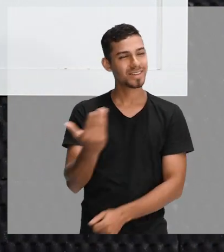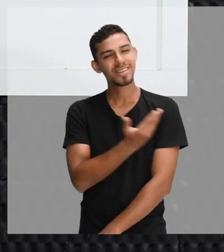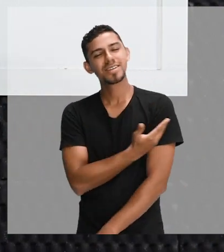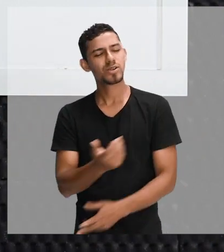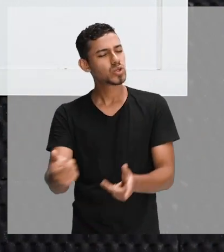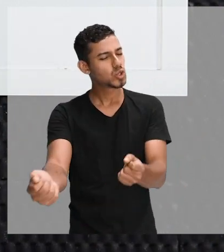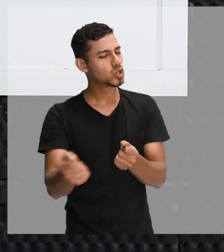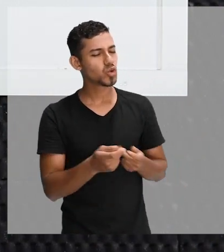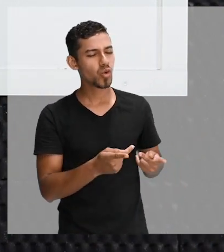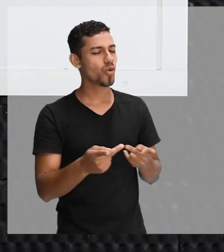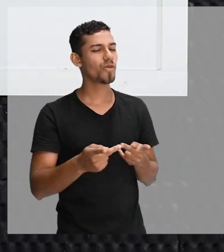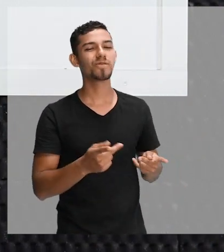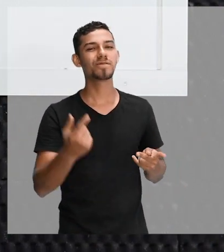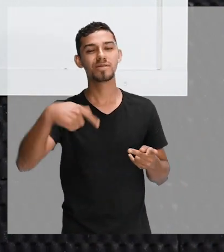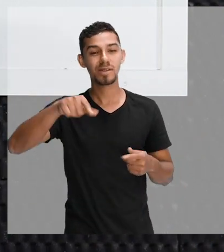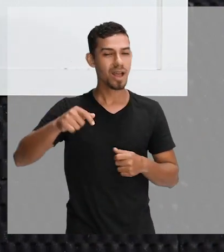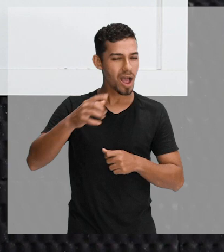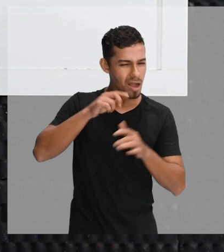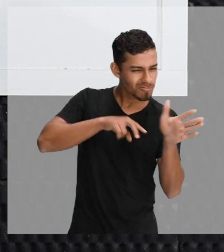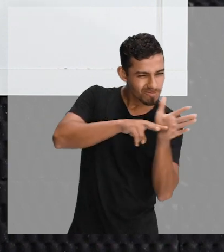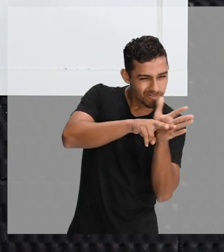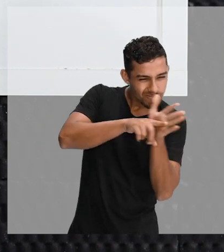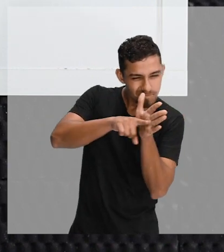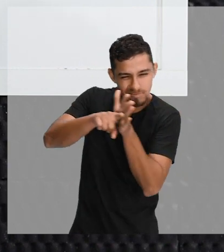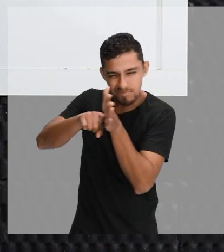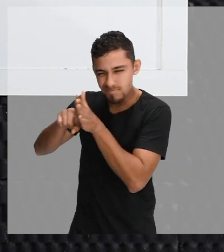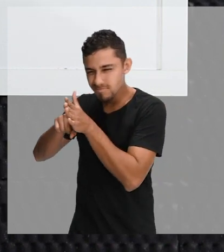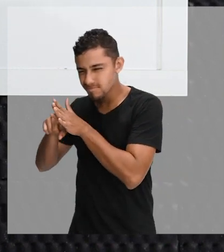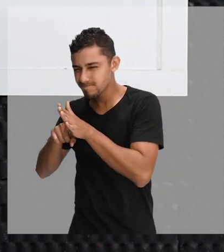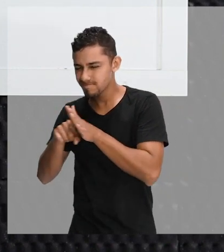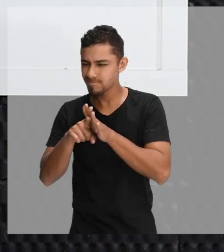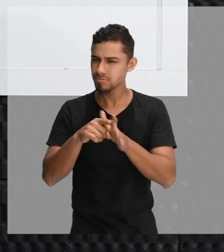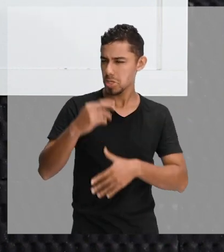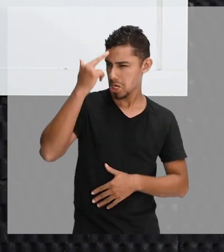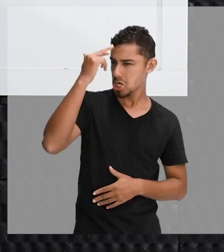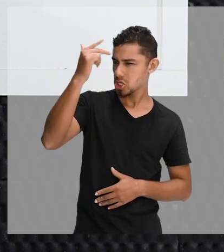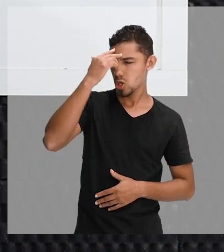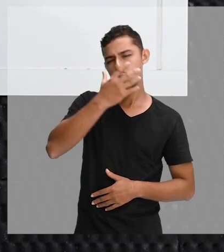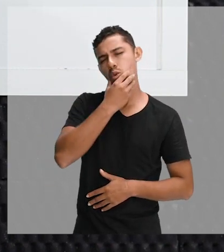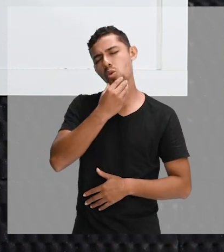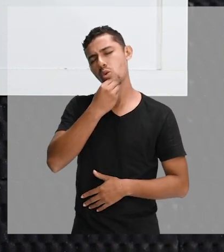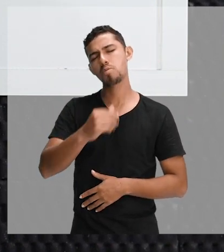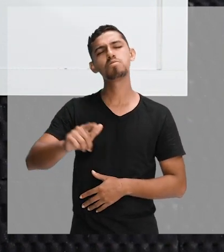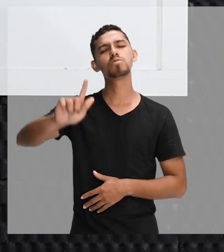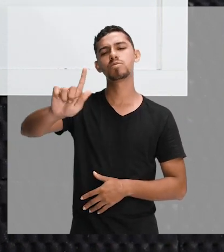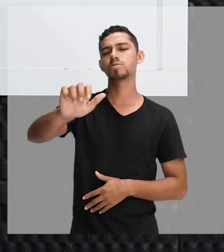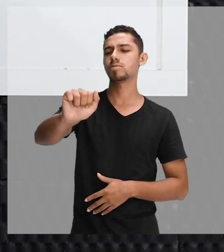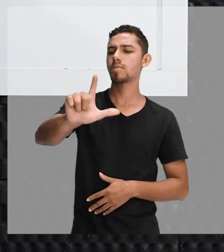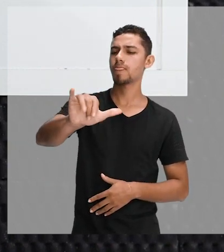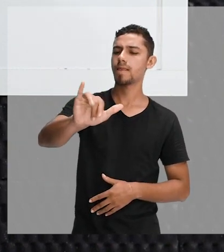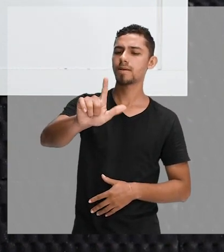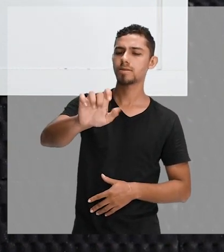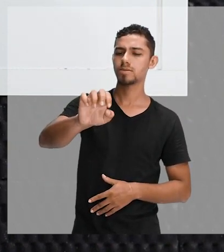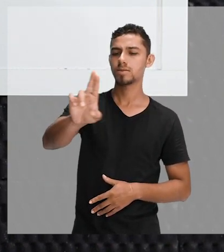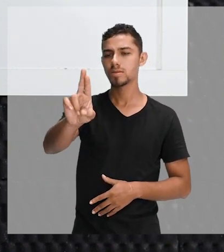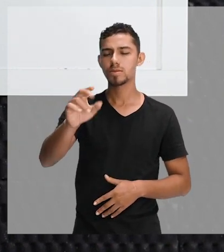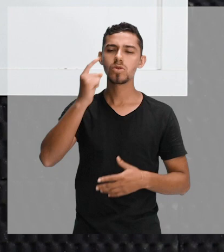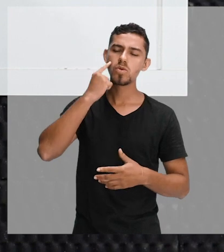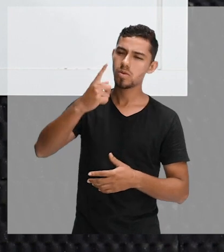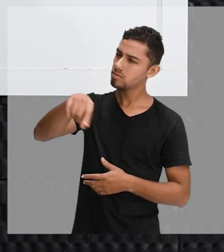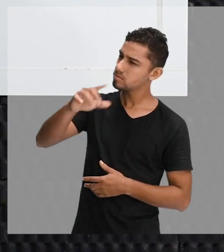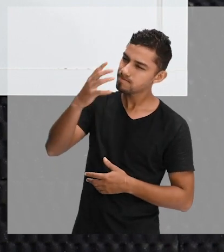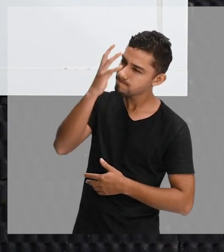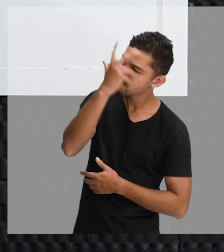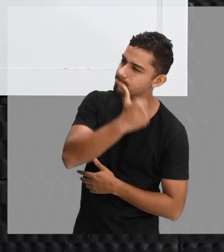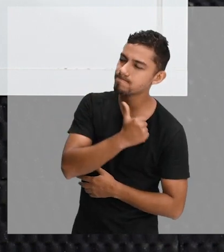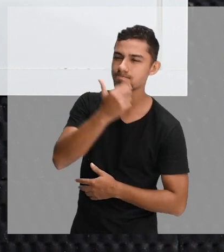eu te convido a fazer uma análise aí da história de Galileu, um rapaz impagável, a biografia dele é lindíssima. Todos vocês conhecem